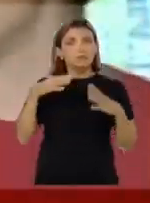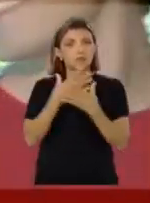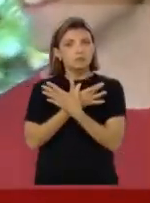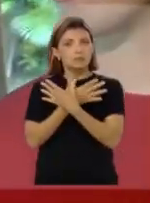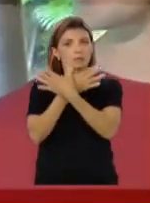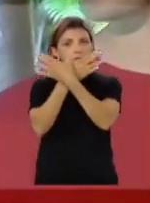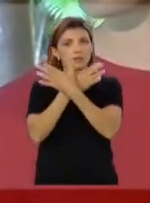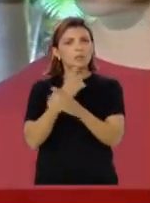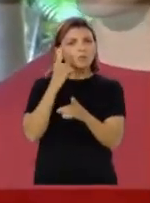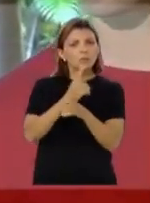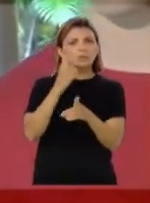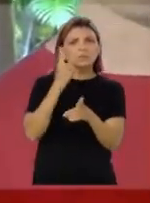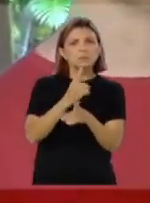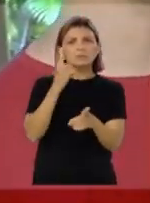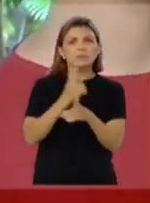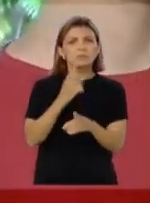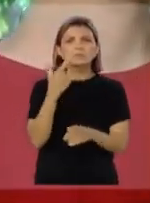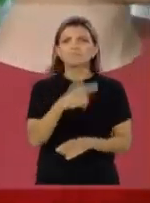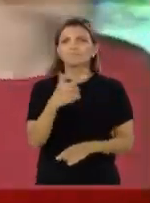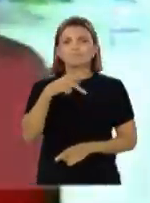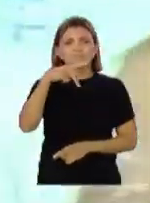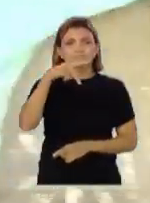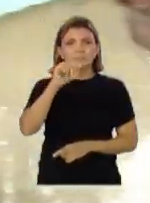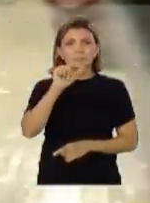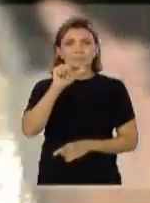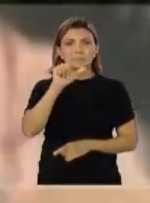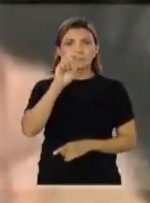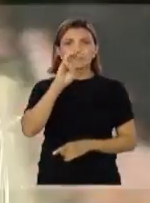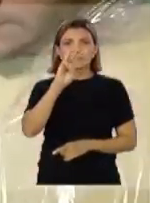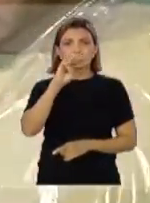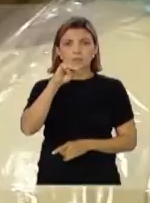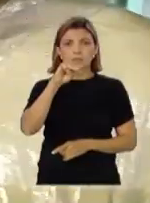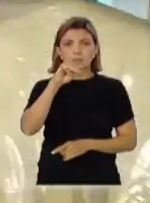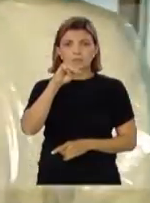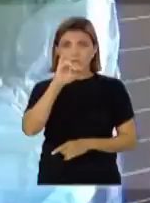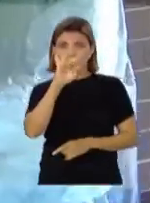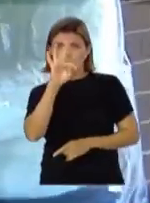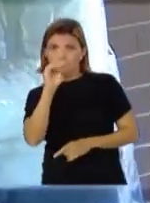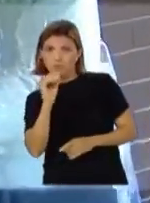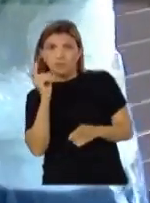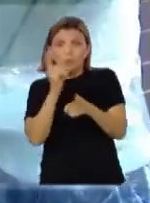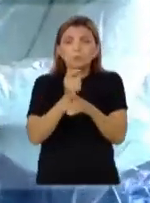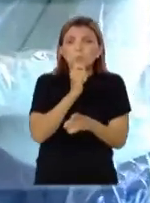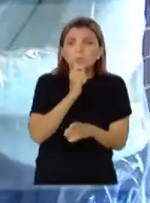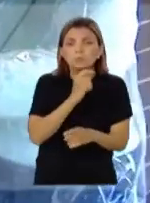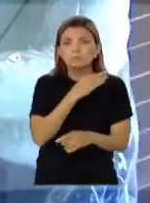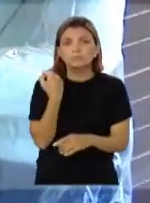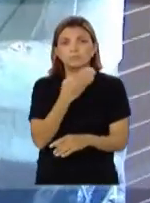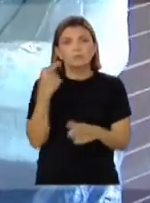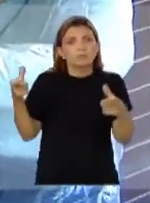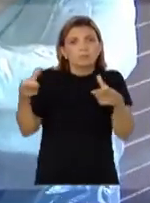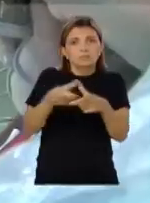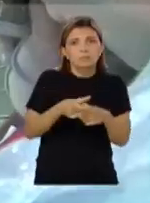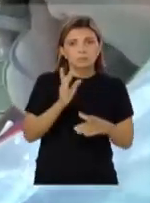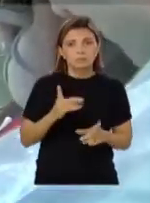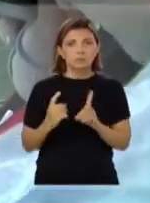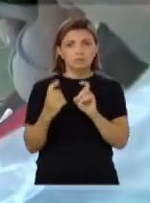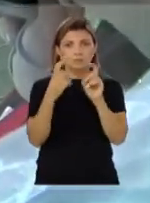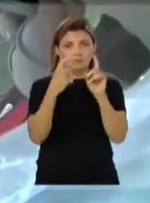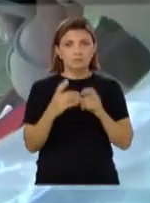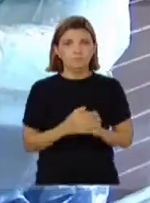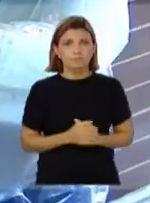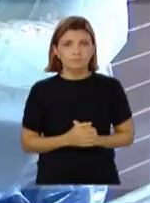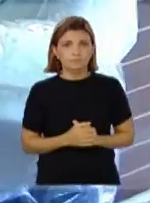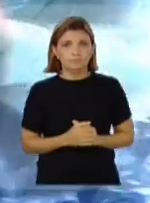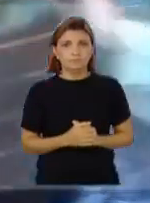some porque ela não encontra mais o palmito como antes né Isso mesmo bom gente uma foto com erva de rato Vai um do